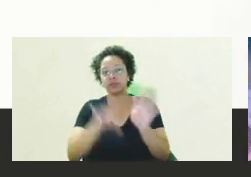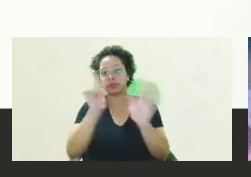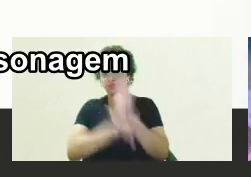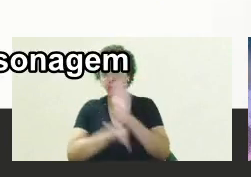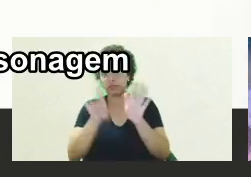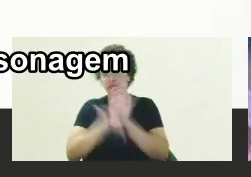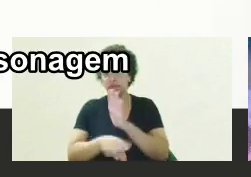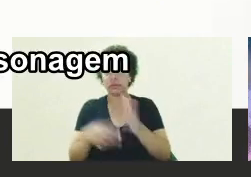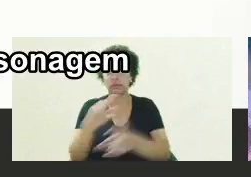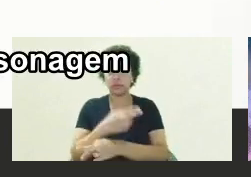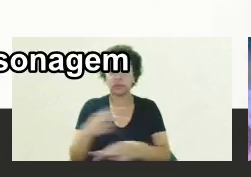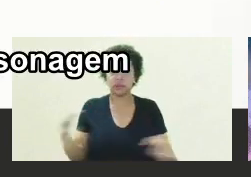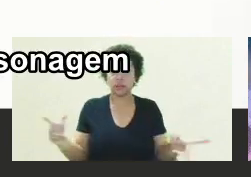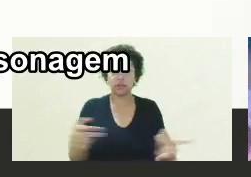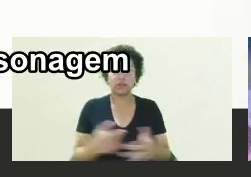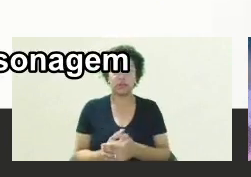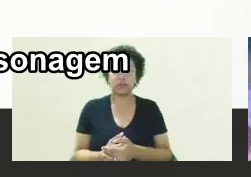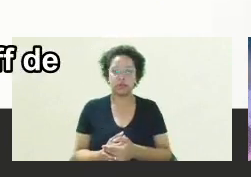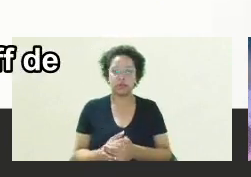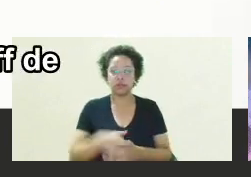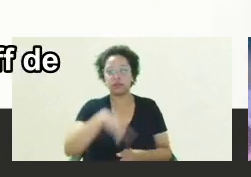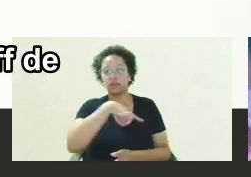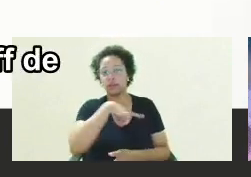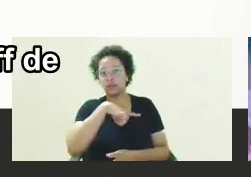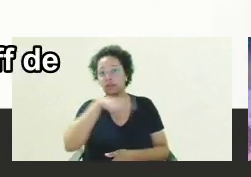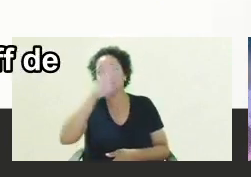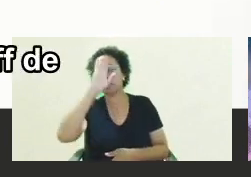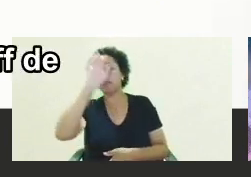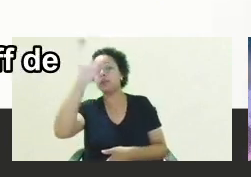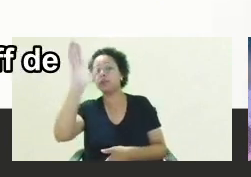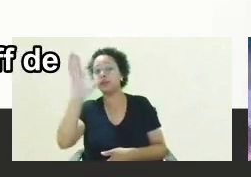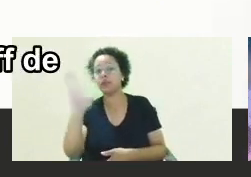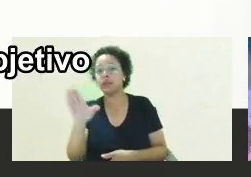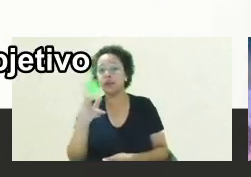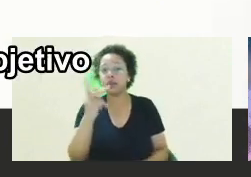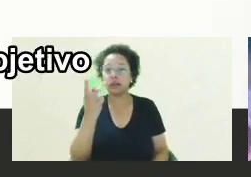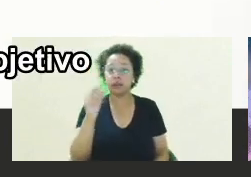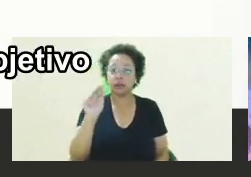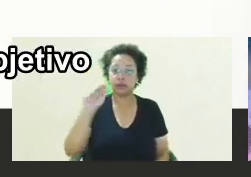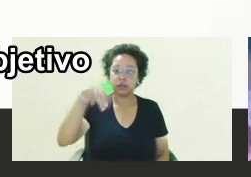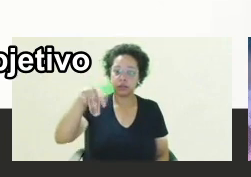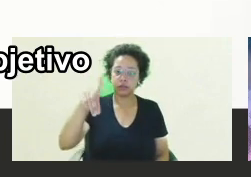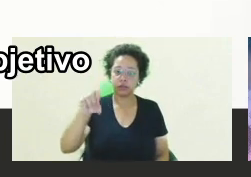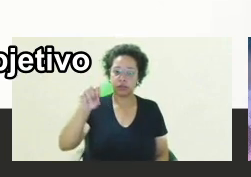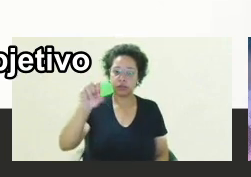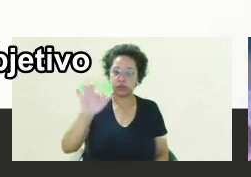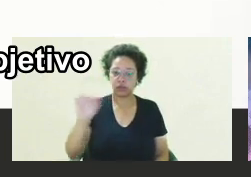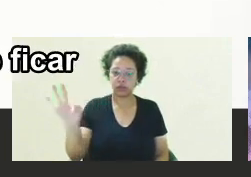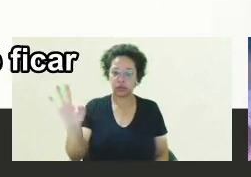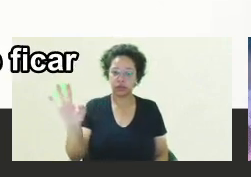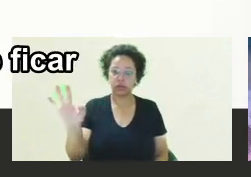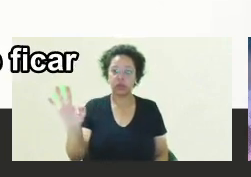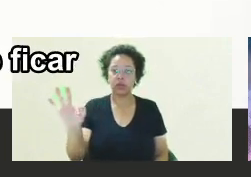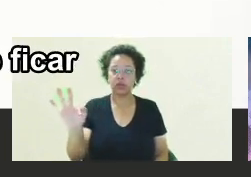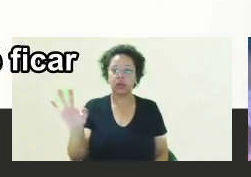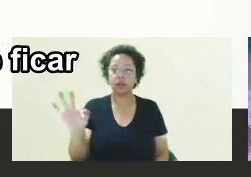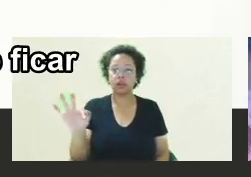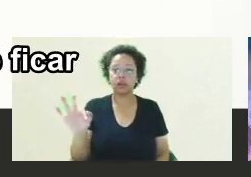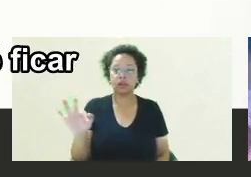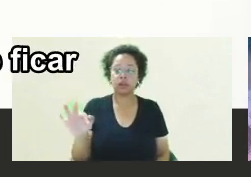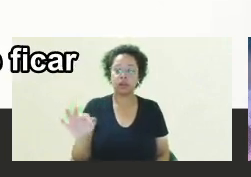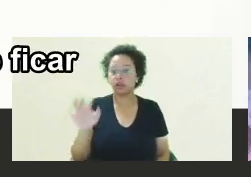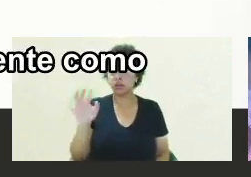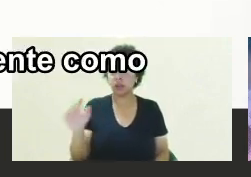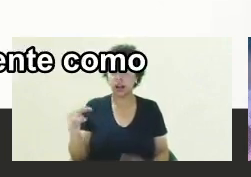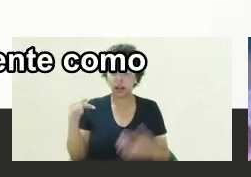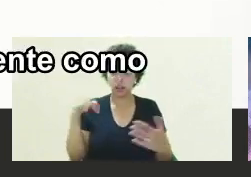né? E aí, a gente tem o nosso personagem principal, que é o handoff de acessibilidade. Só que o objetivo dessa